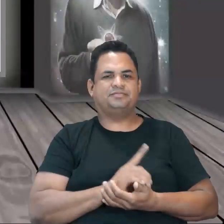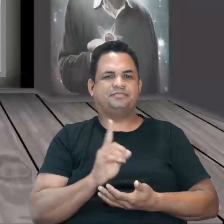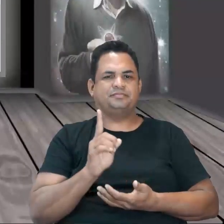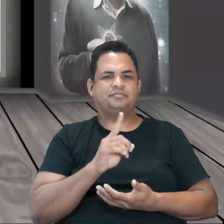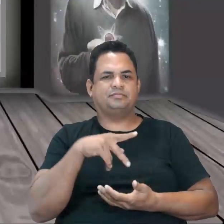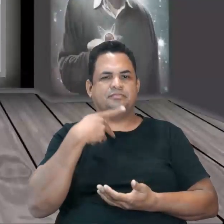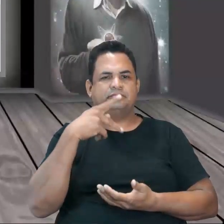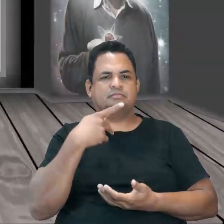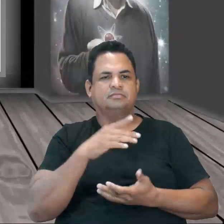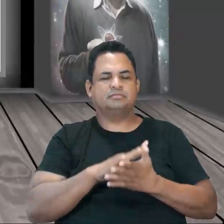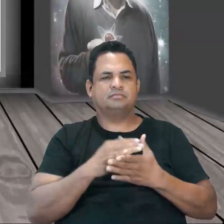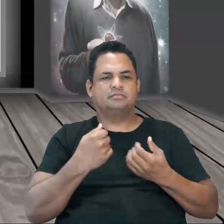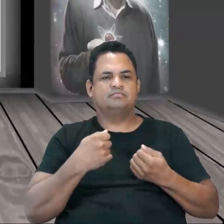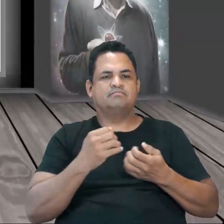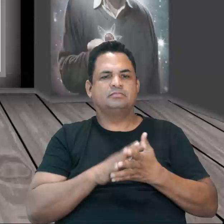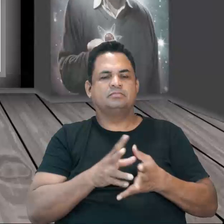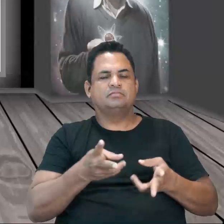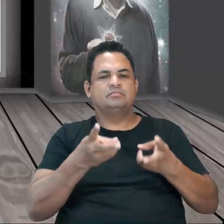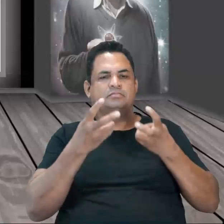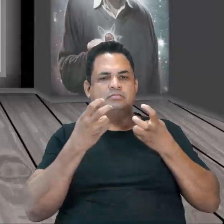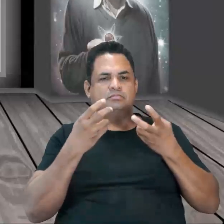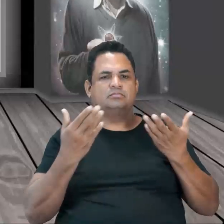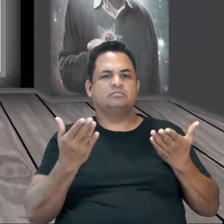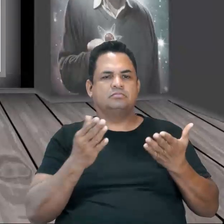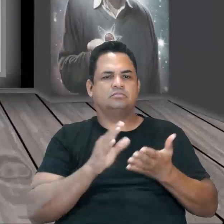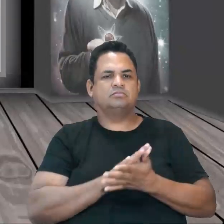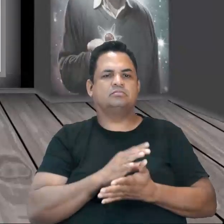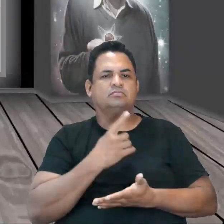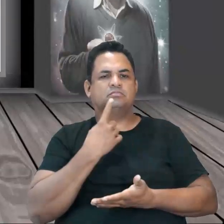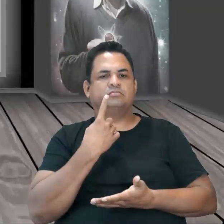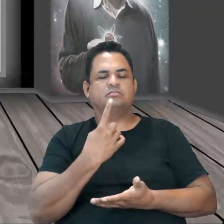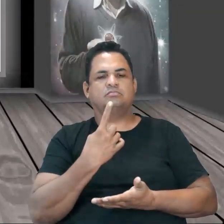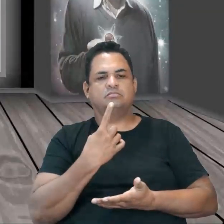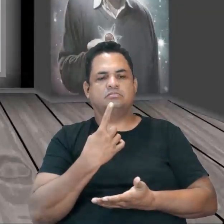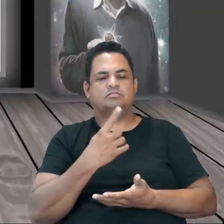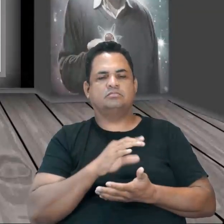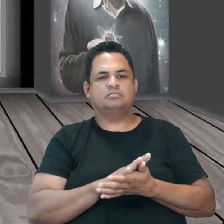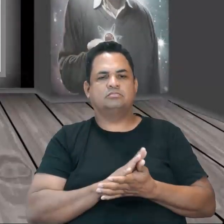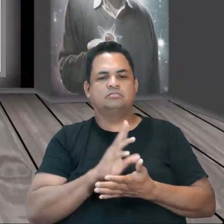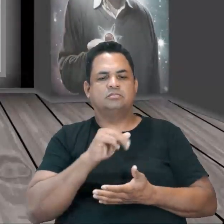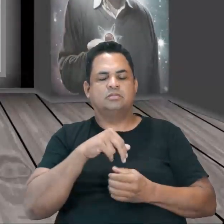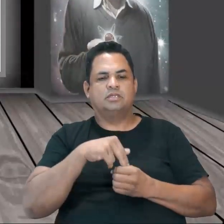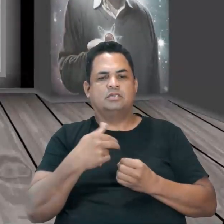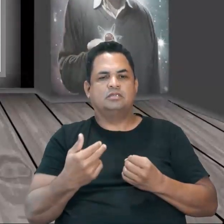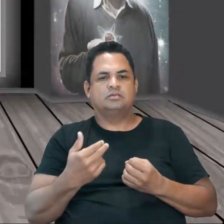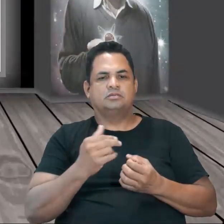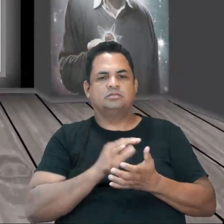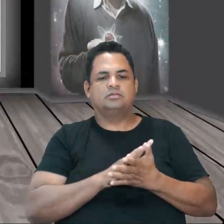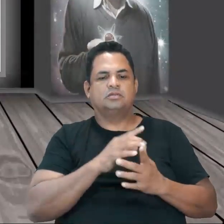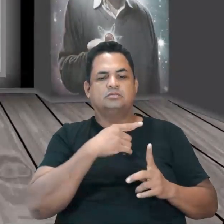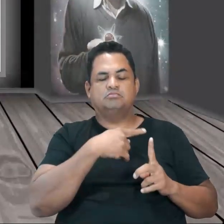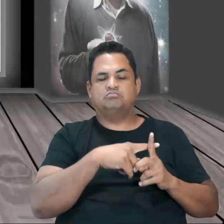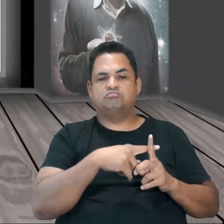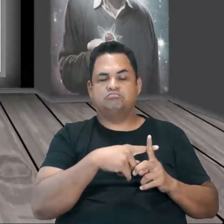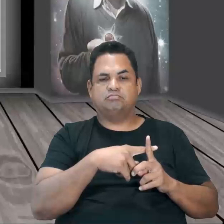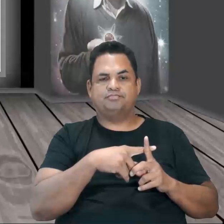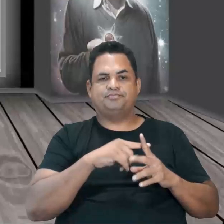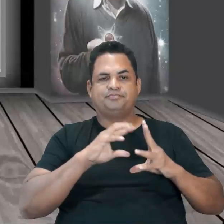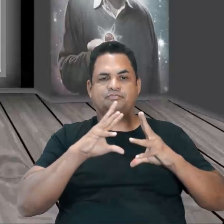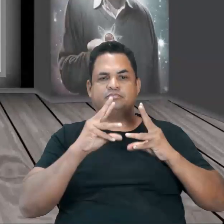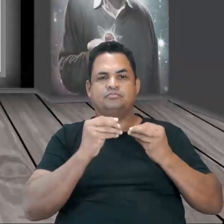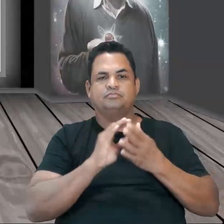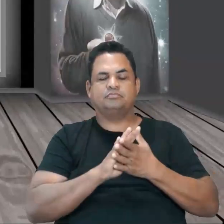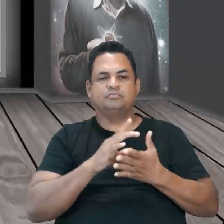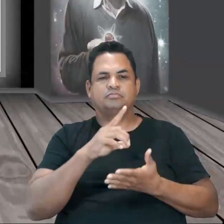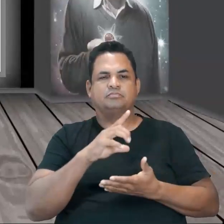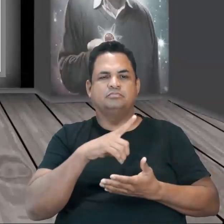aqui, mas você vai perceber o quê? Uma carga negativa neutraliza uma carga positiva. Então, tudo que você tiver, você